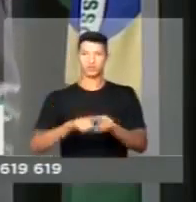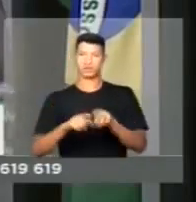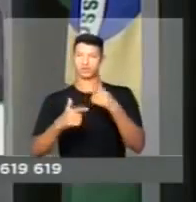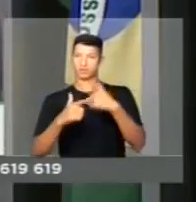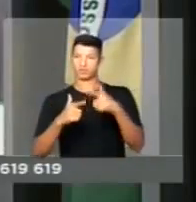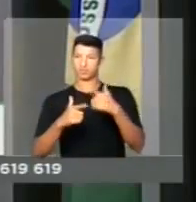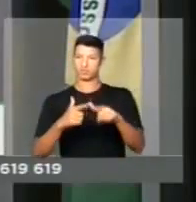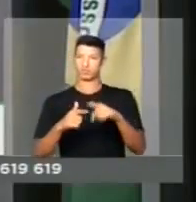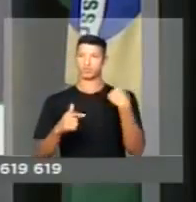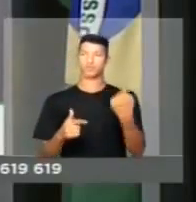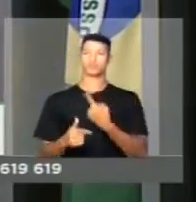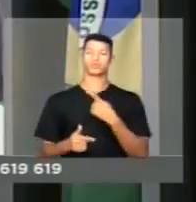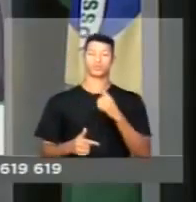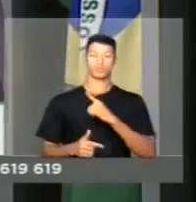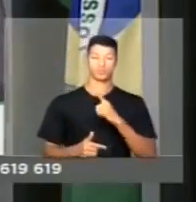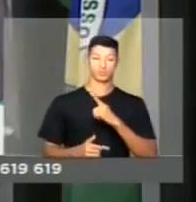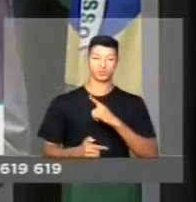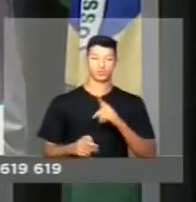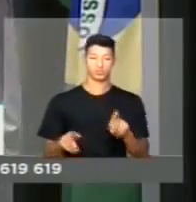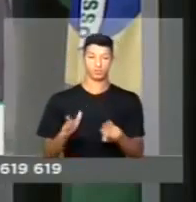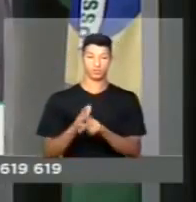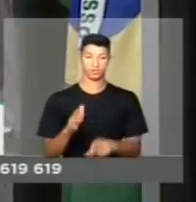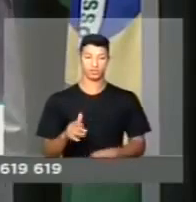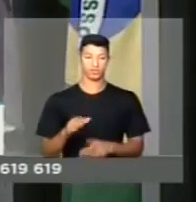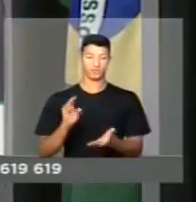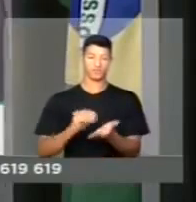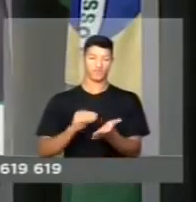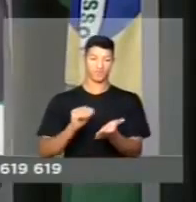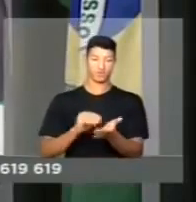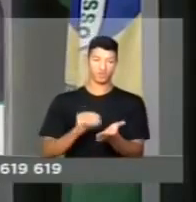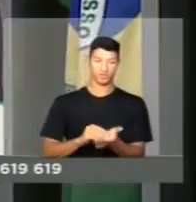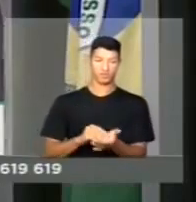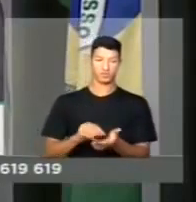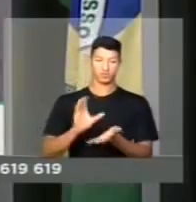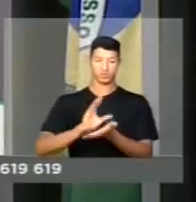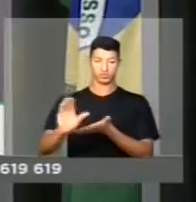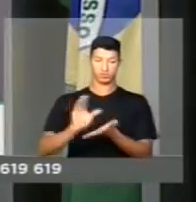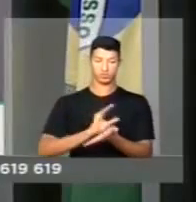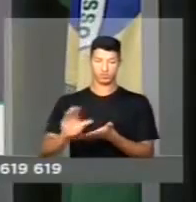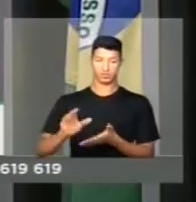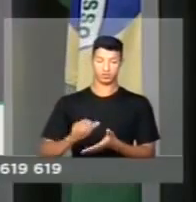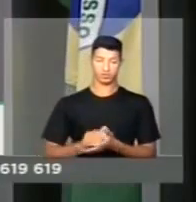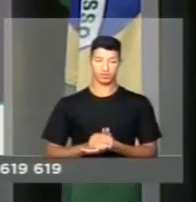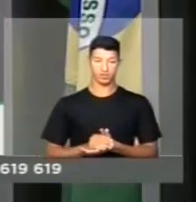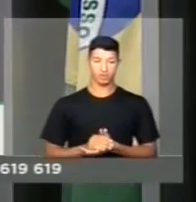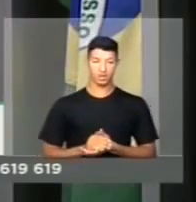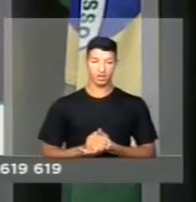esses problemas que nós temos de falta, né, de financiamento.